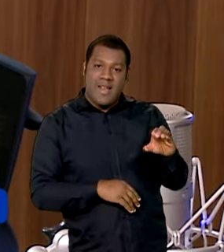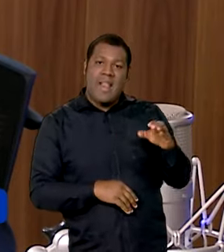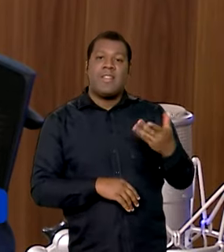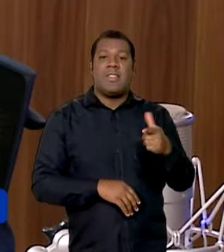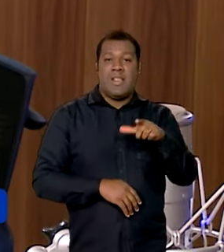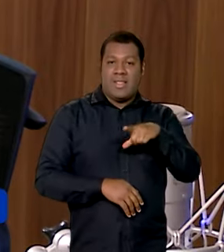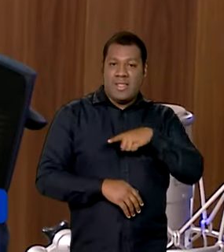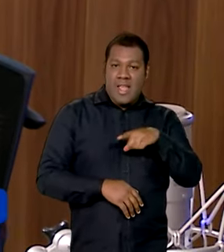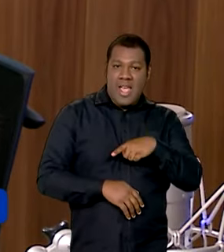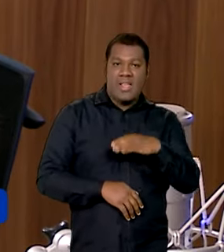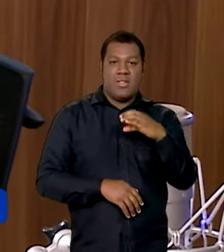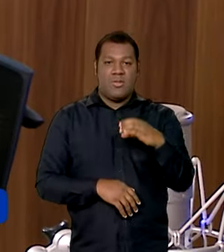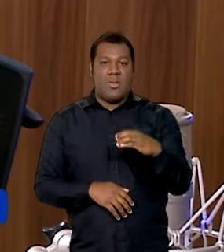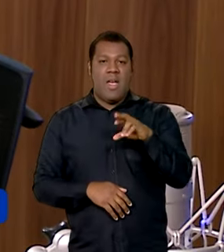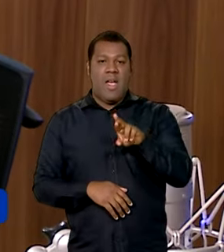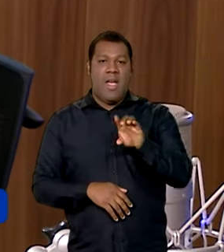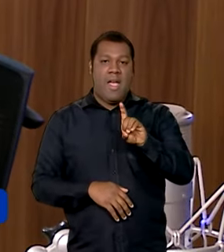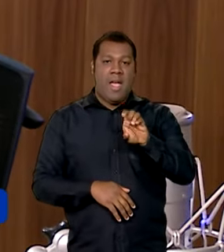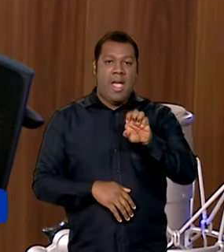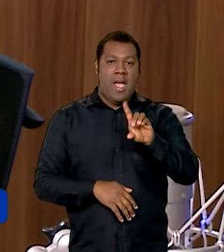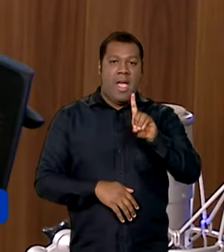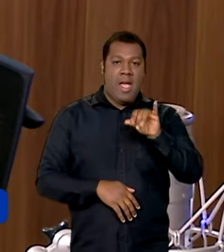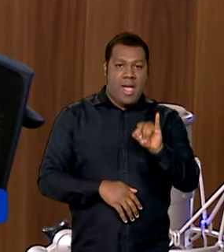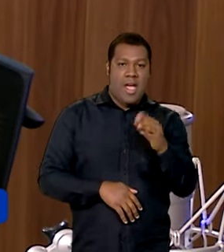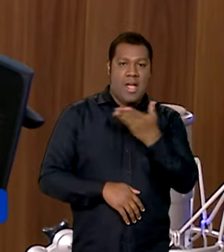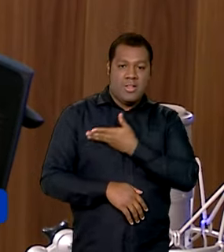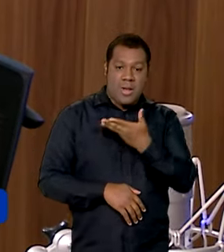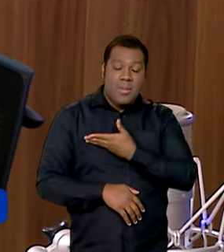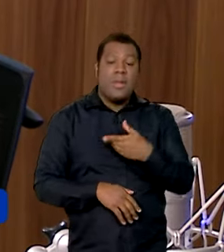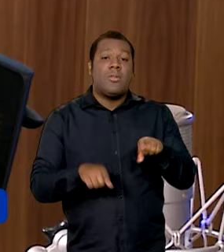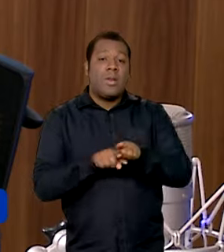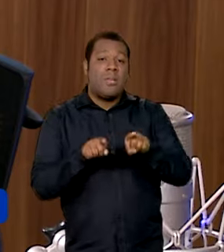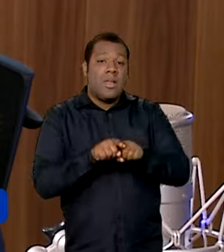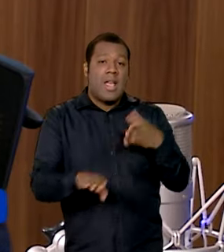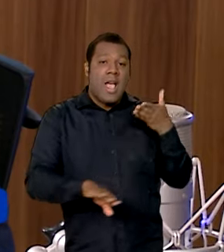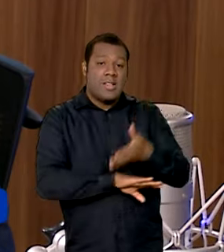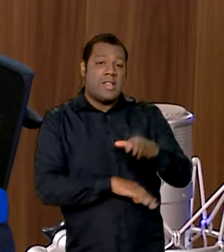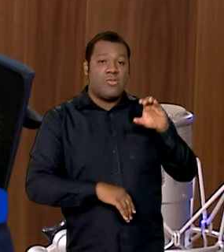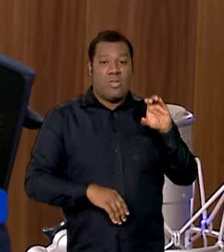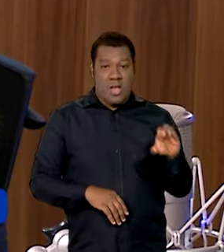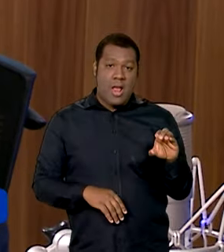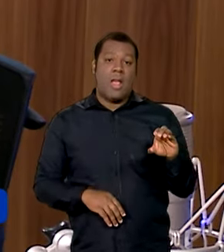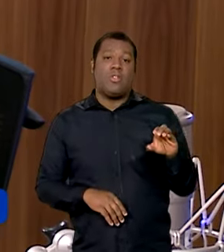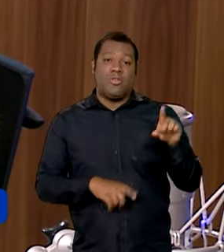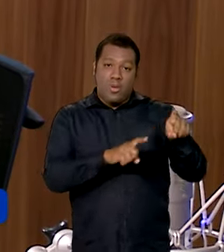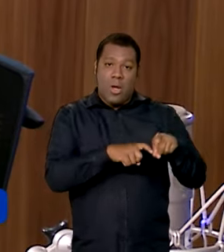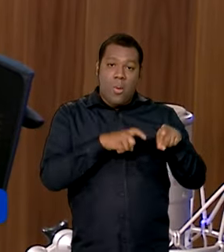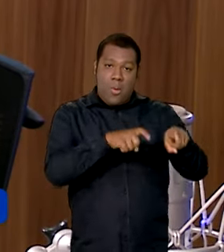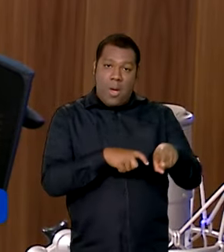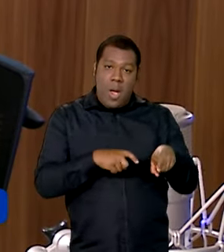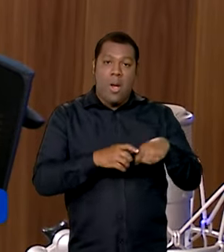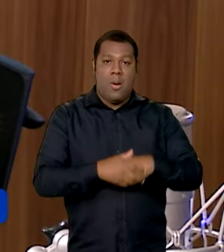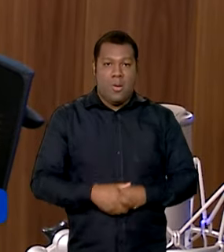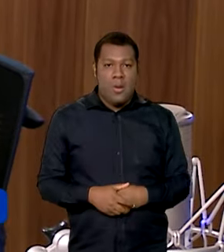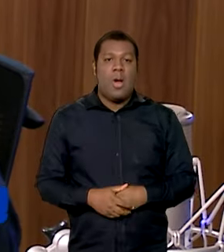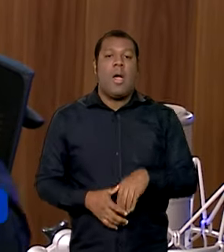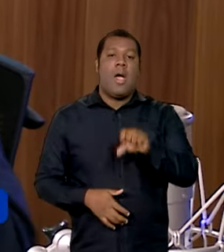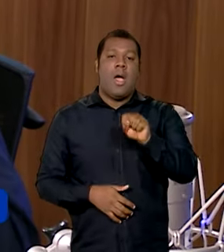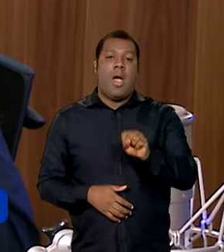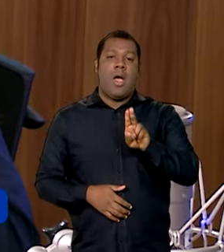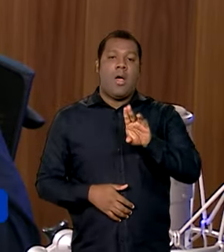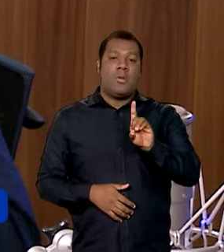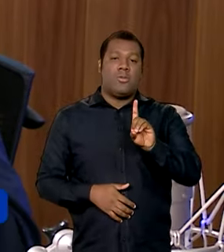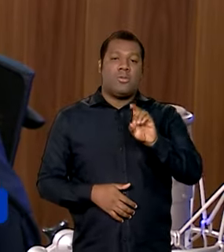amigo tem o crédito o microcrédito tanto Rural quanto Urbano então a suden o BNB certo o